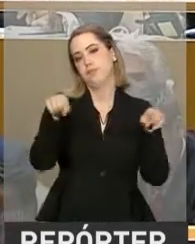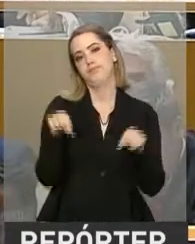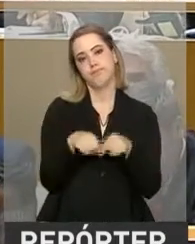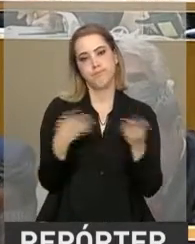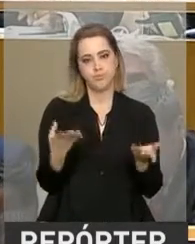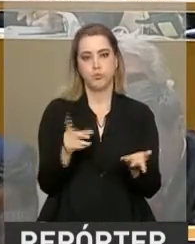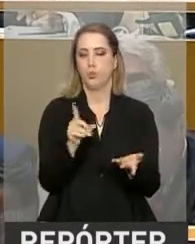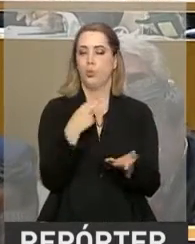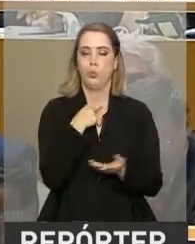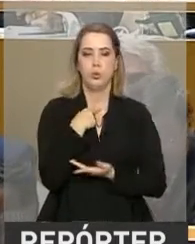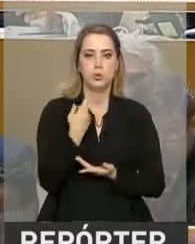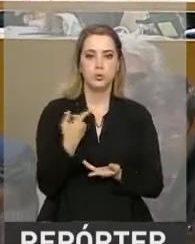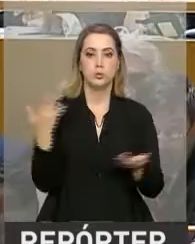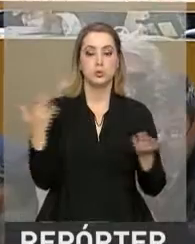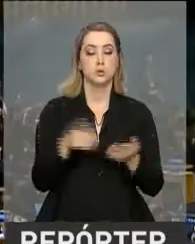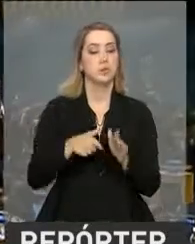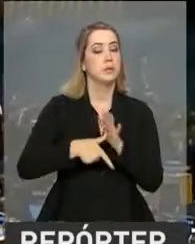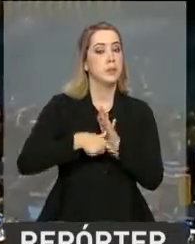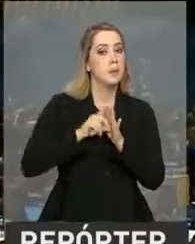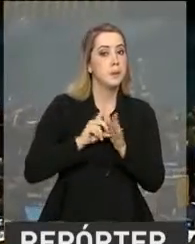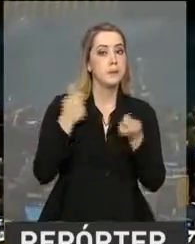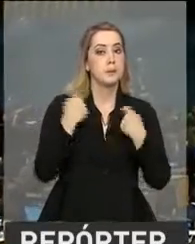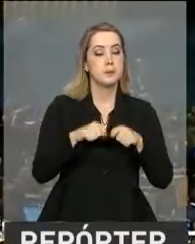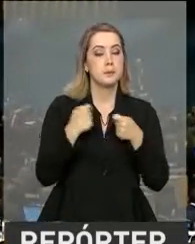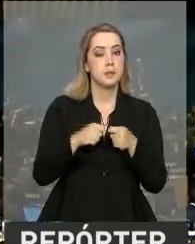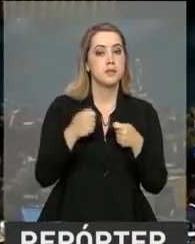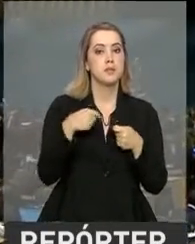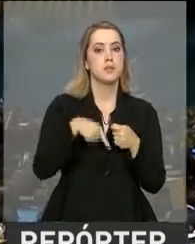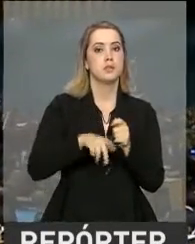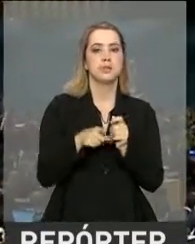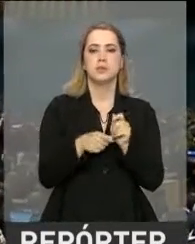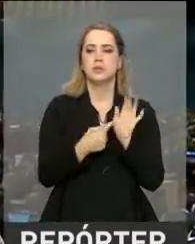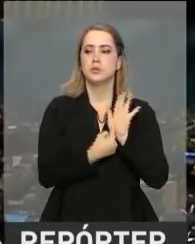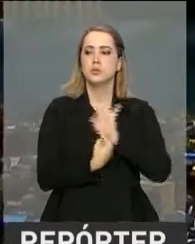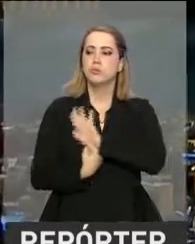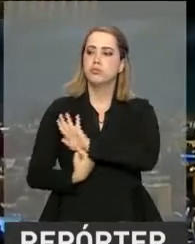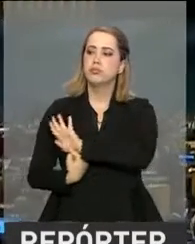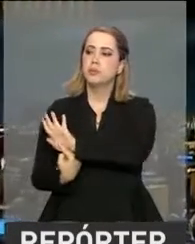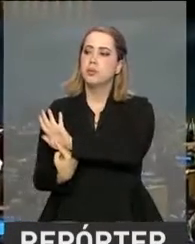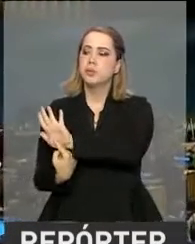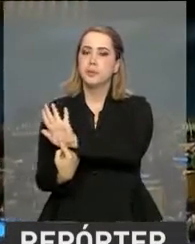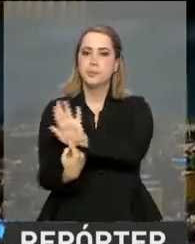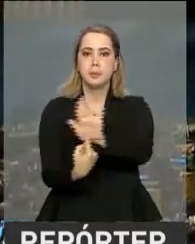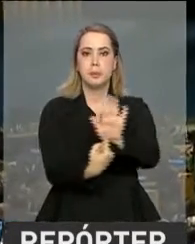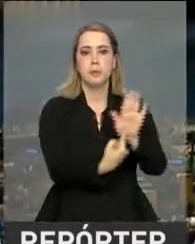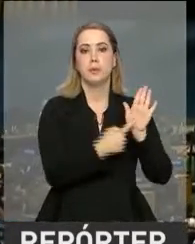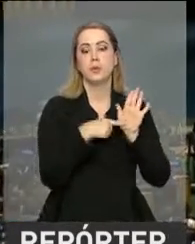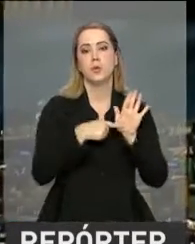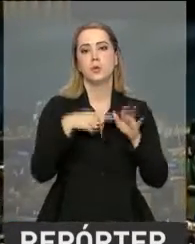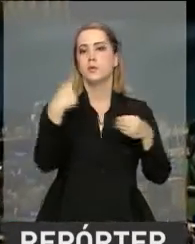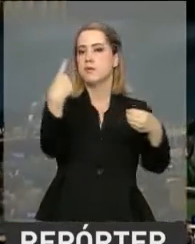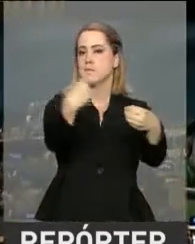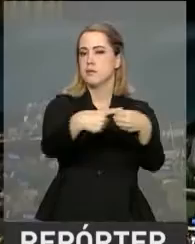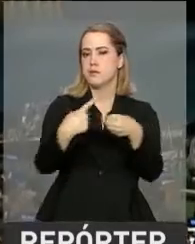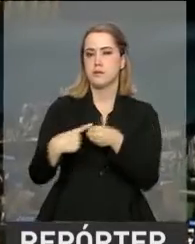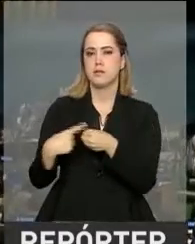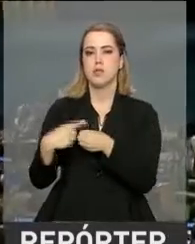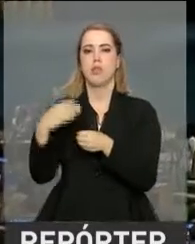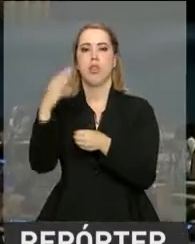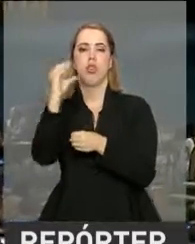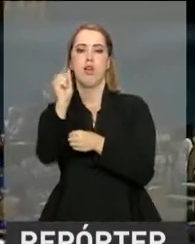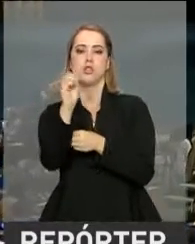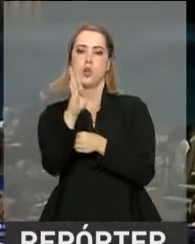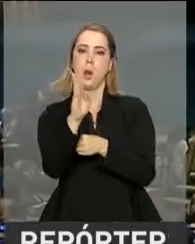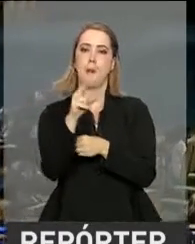corredores. Antes, devem, quem sabe, projetar-se nos mercados de Cabul, nas ruas de